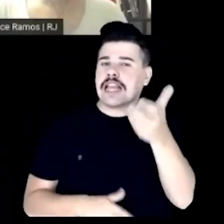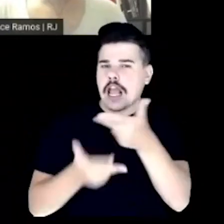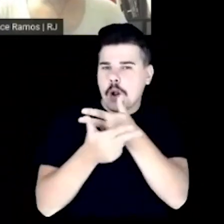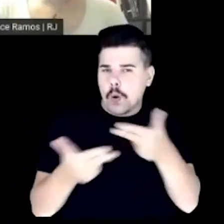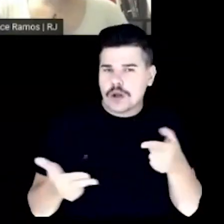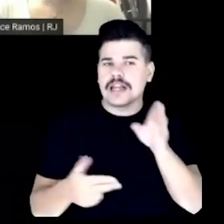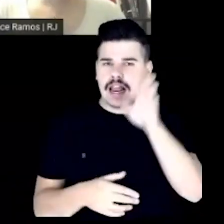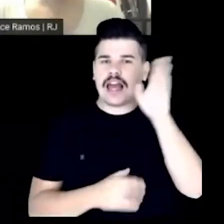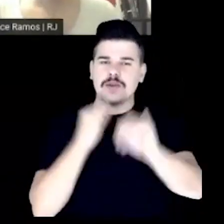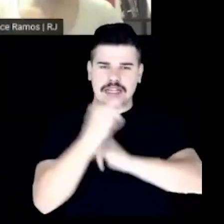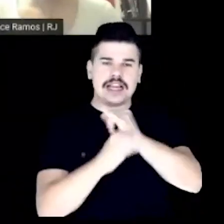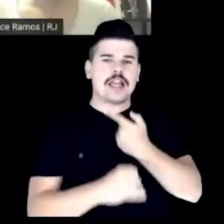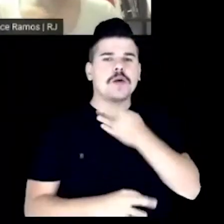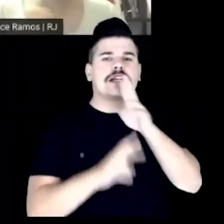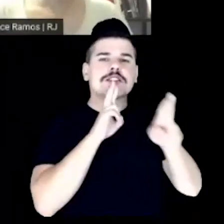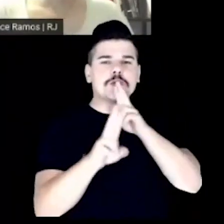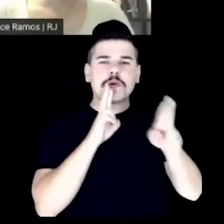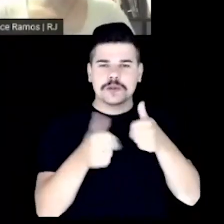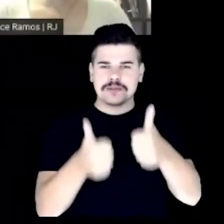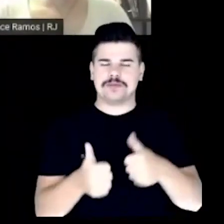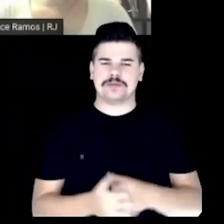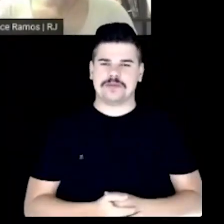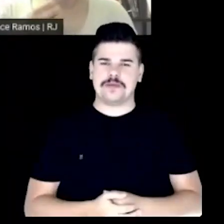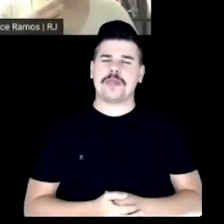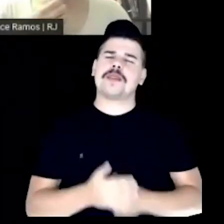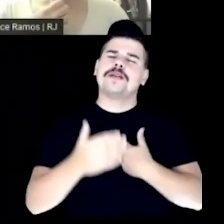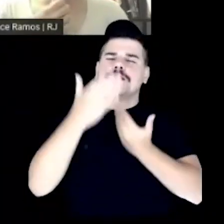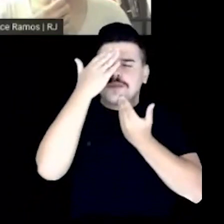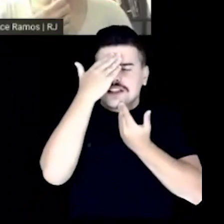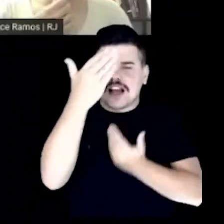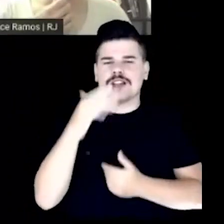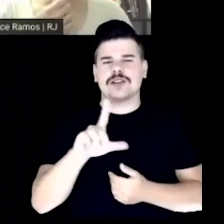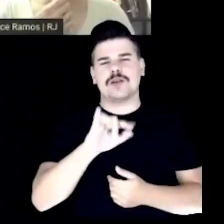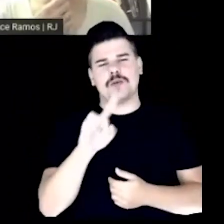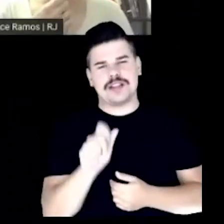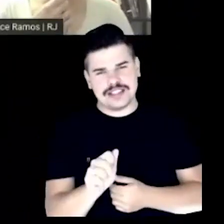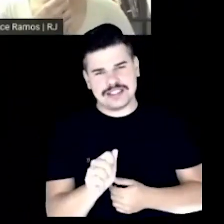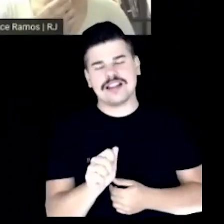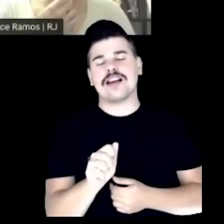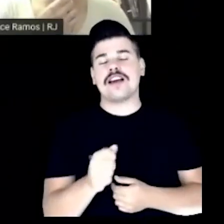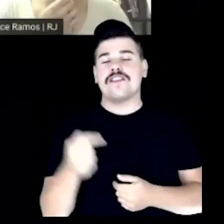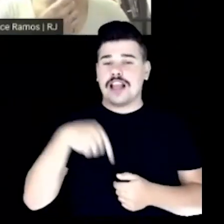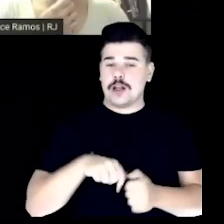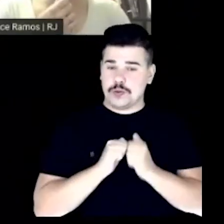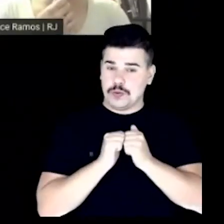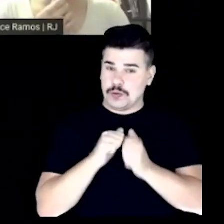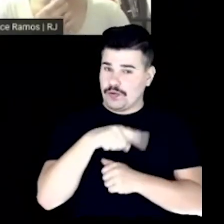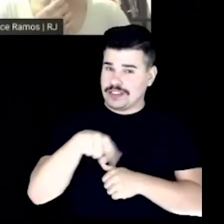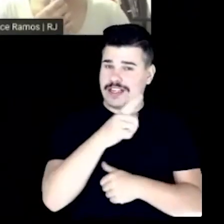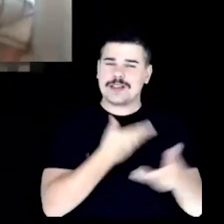isso. Quem quiser qualquer coisa, eu tô lá, eu respondo as pessoas. Muito obrigado, Louisa, foi incrível poder estar